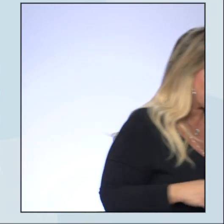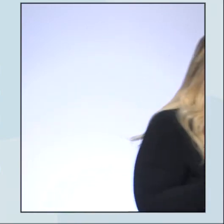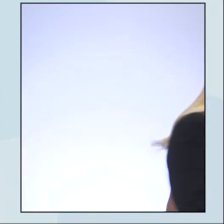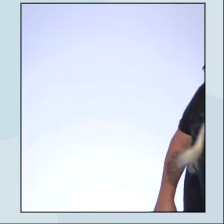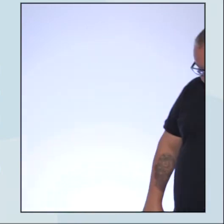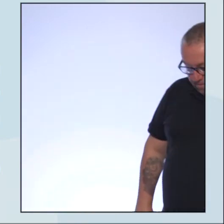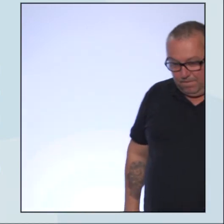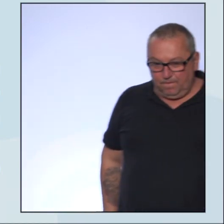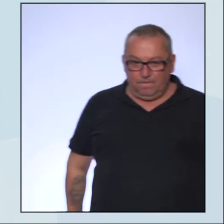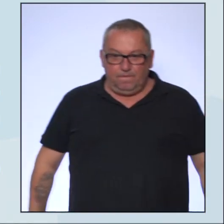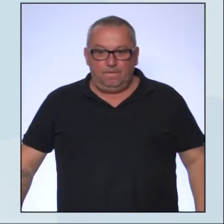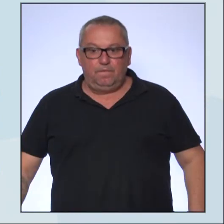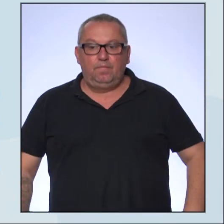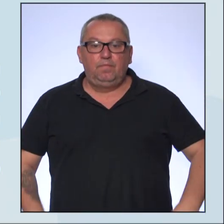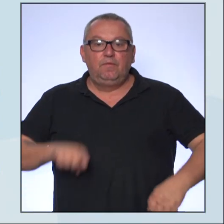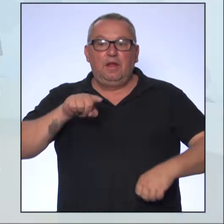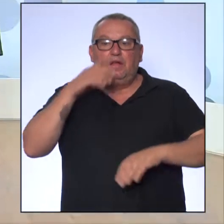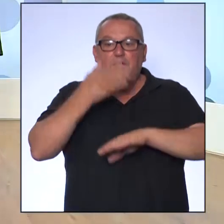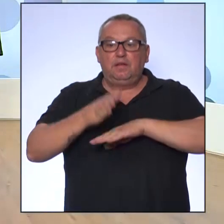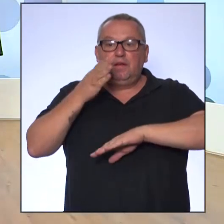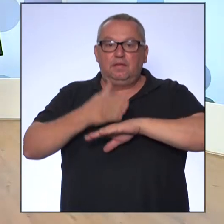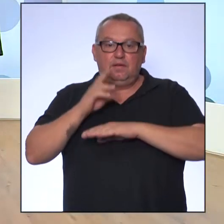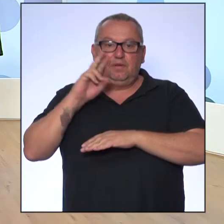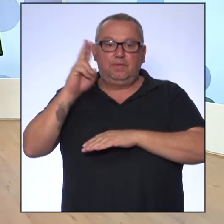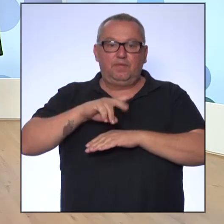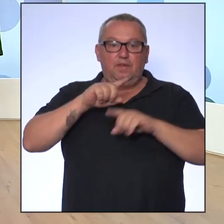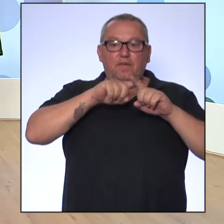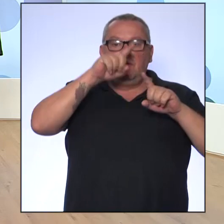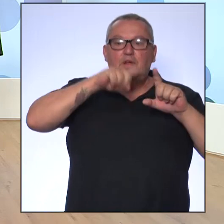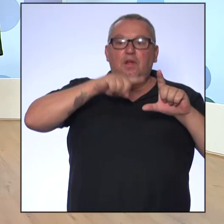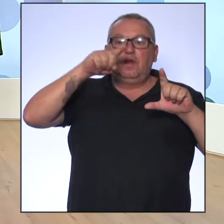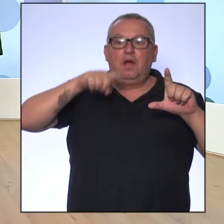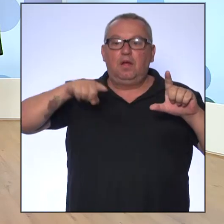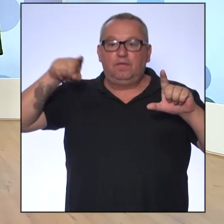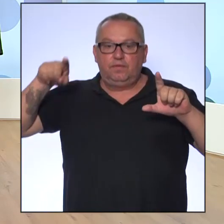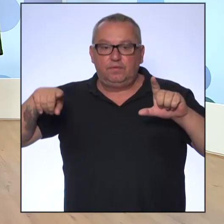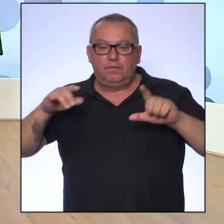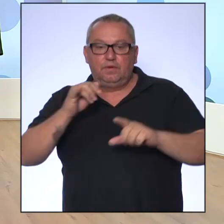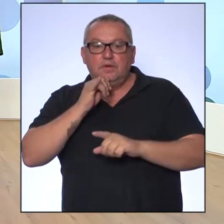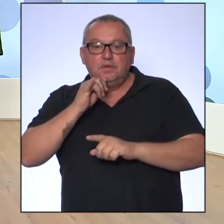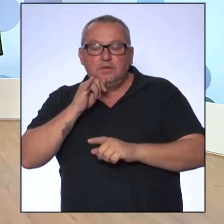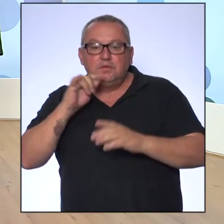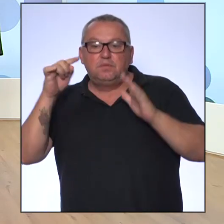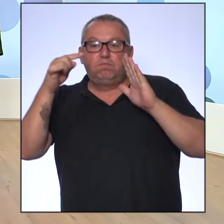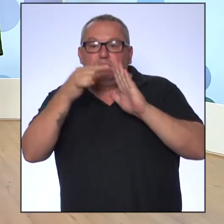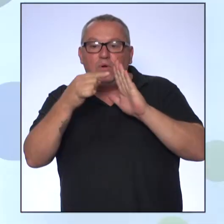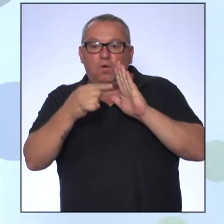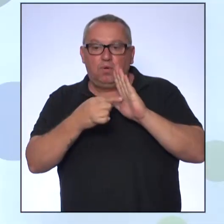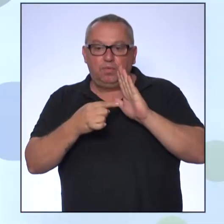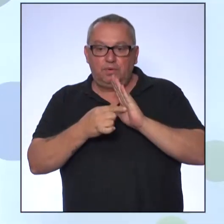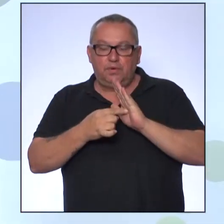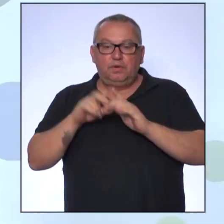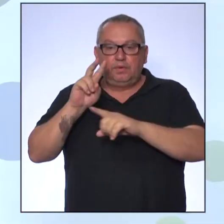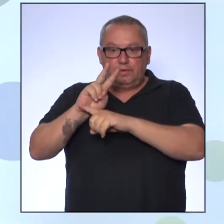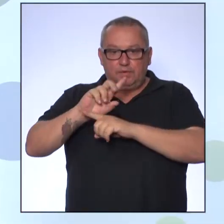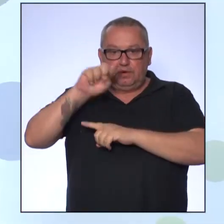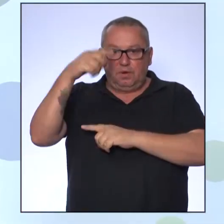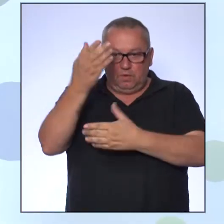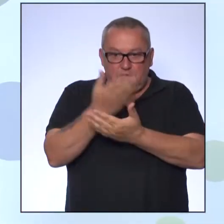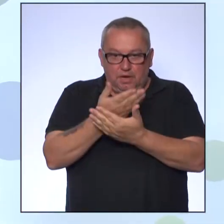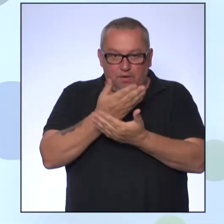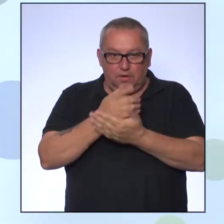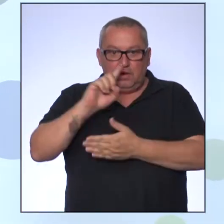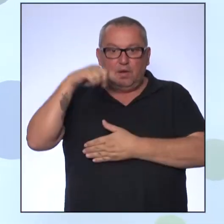de gráfico, tá? É um exemplo de um tópico que vai ser tratado na próxima aula com vocês,